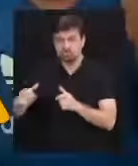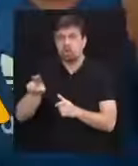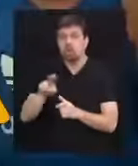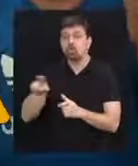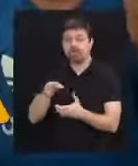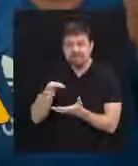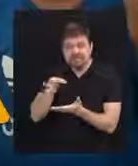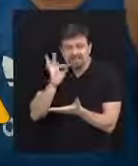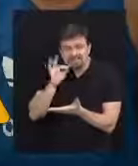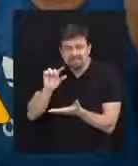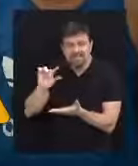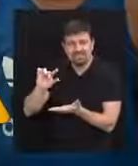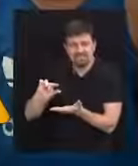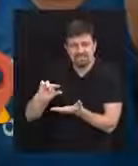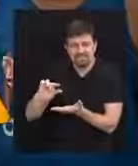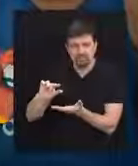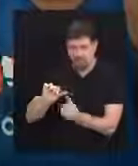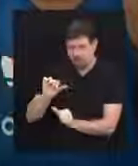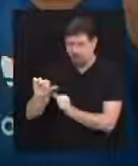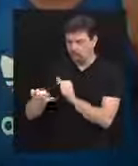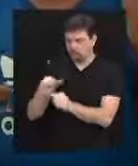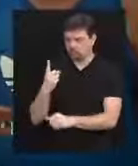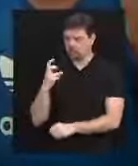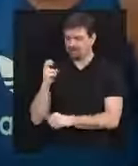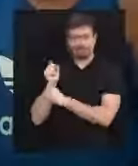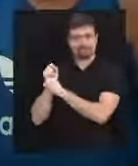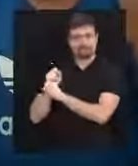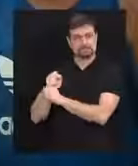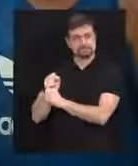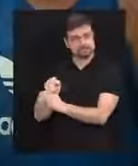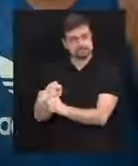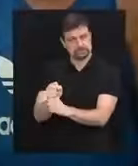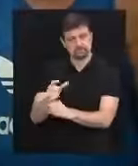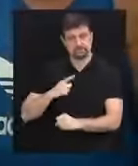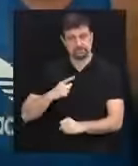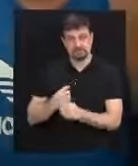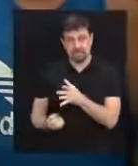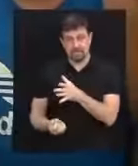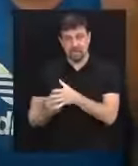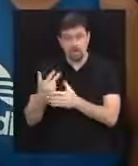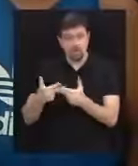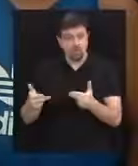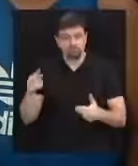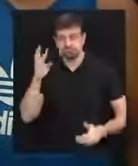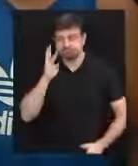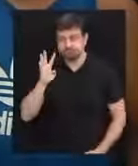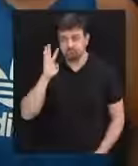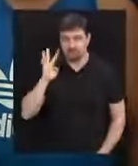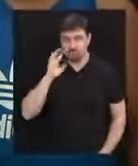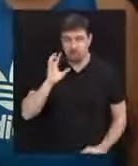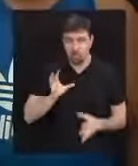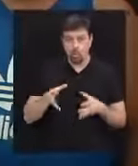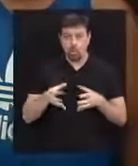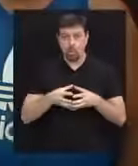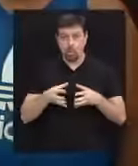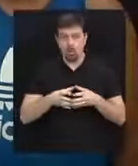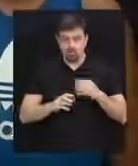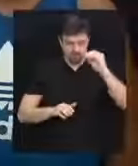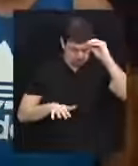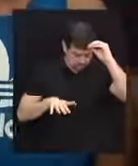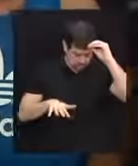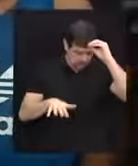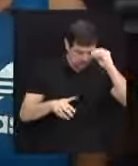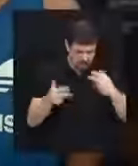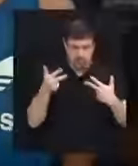vizinho, que é o Cafezinho. Muita coisa mudou nessa área aqui de uns 15 anos pra cá e muita coisa legal surgiu aqui, entre elas o